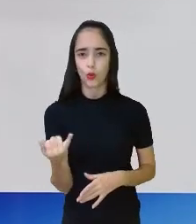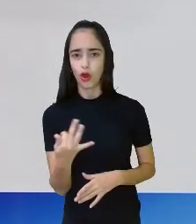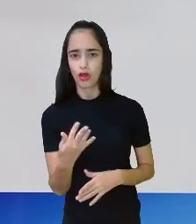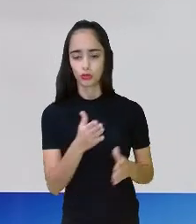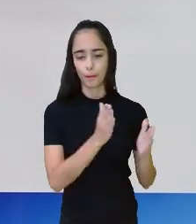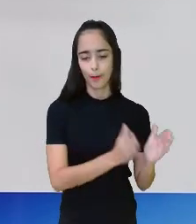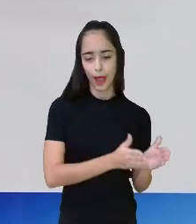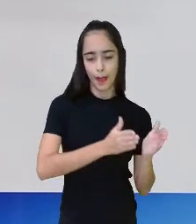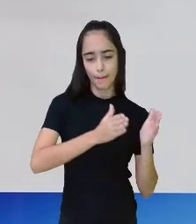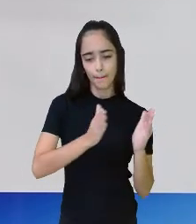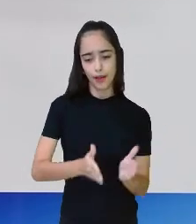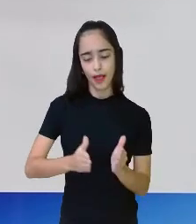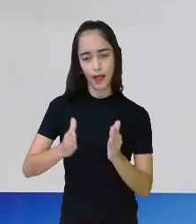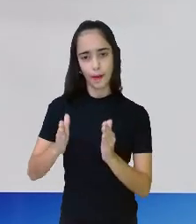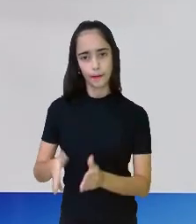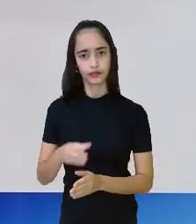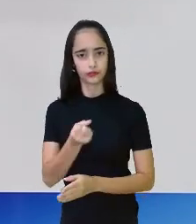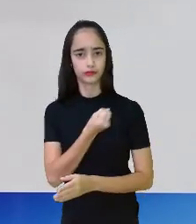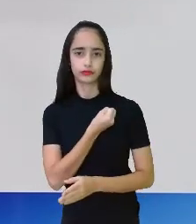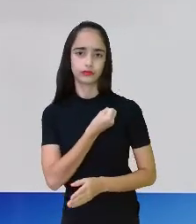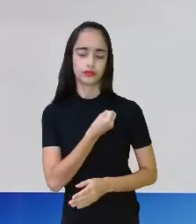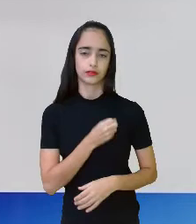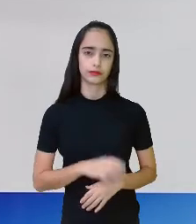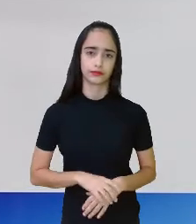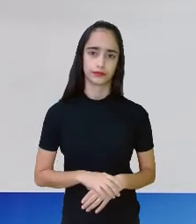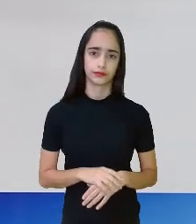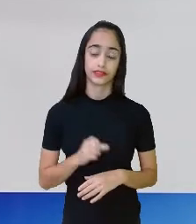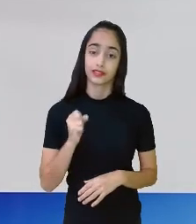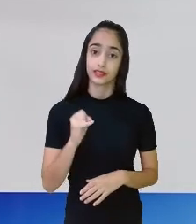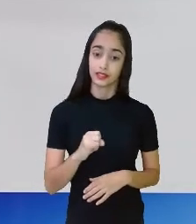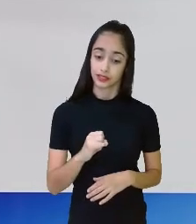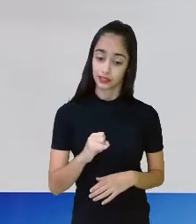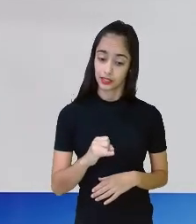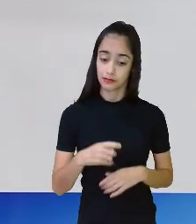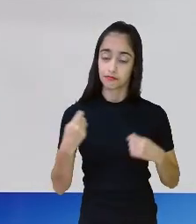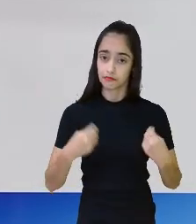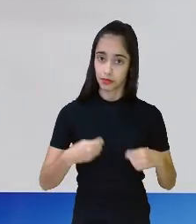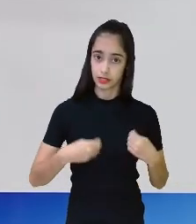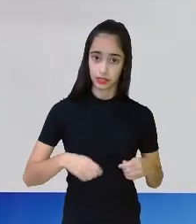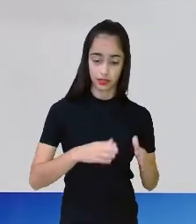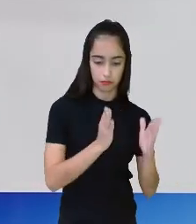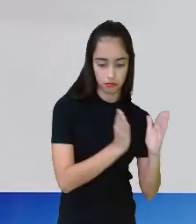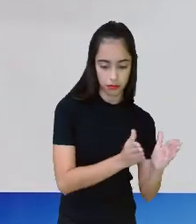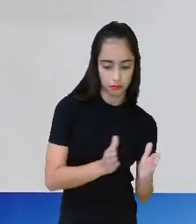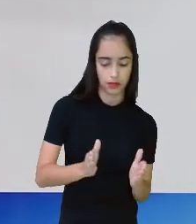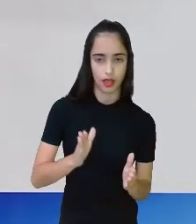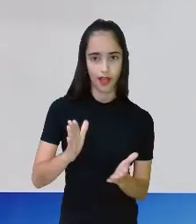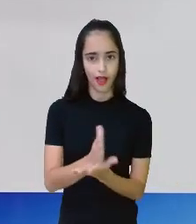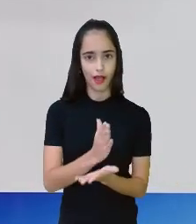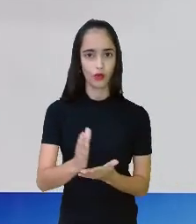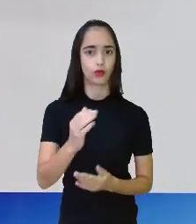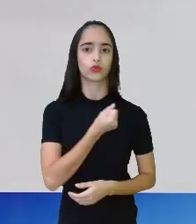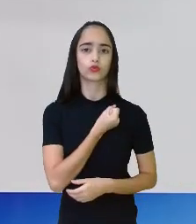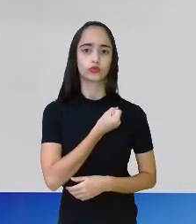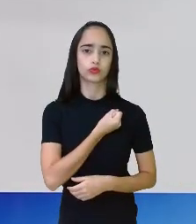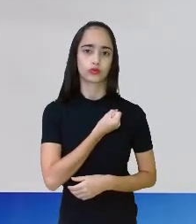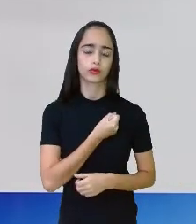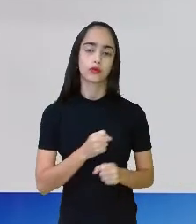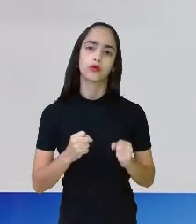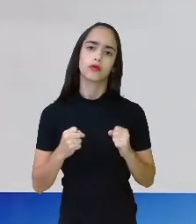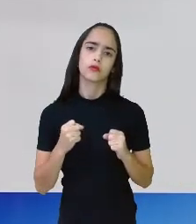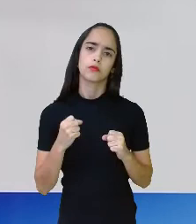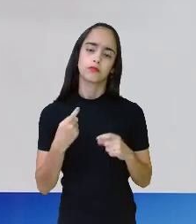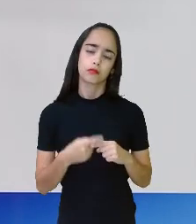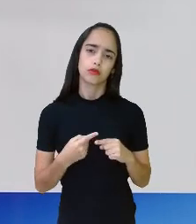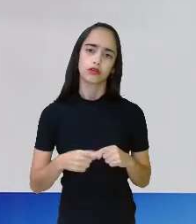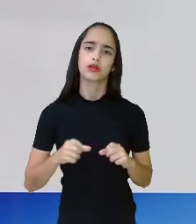números, a gente também pode pensar desse jeito. E se pular algum número, né? Porque quando a gente fala em sequência numérica, a gente